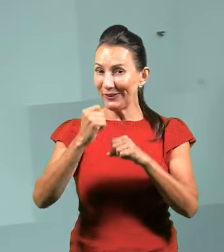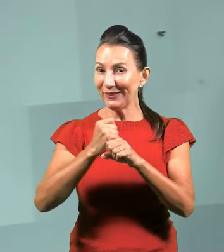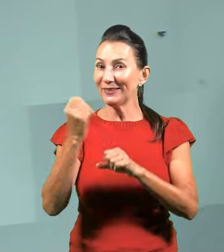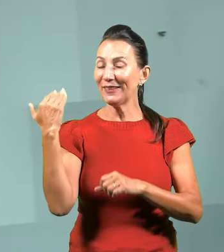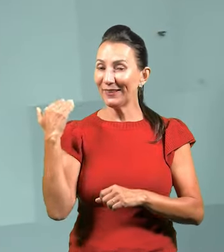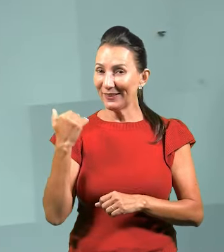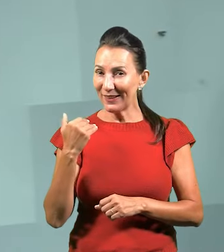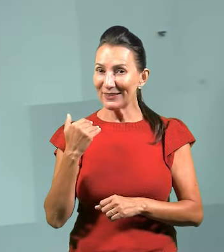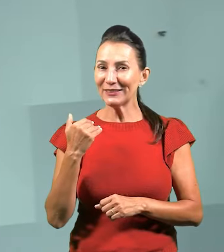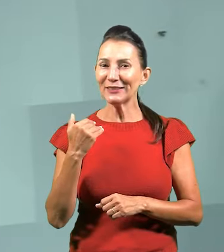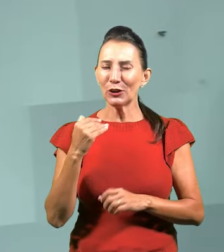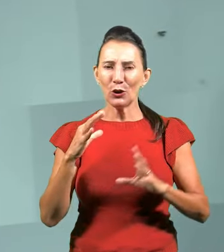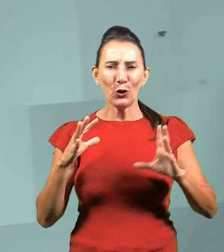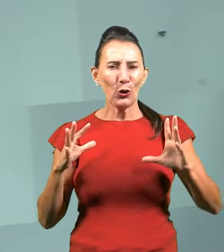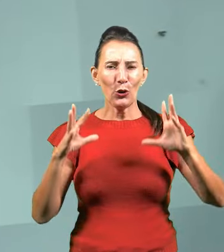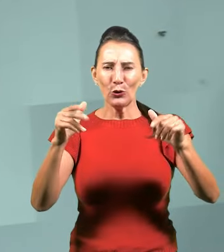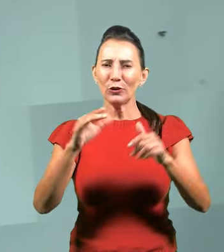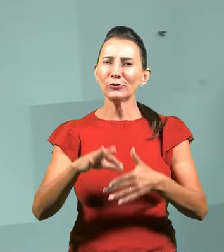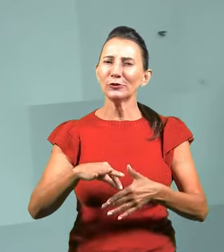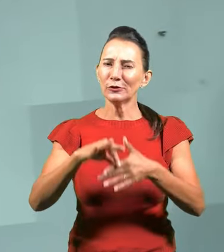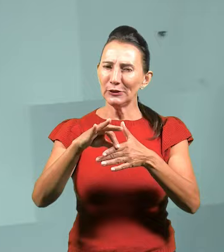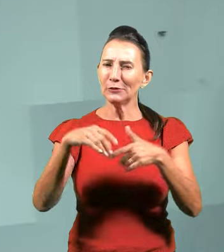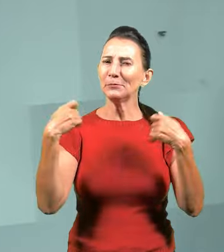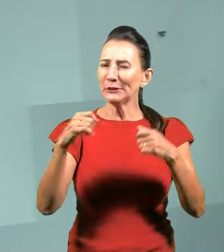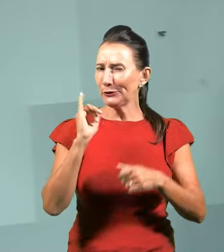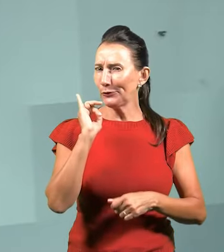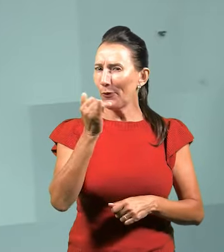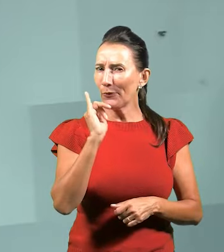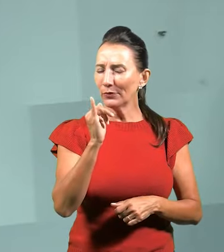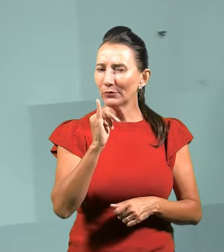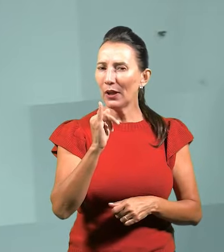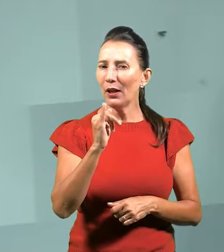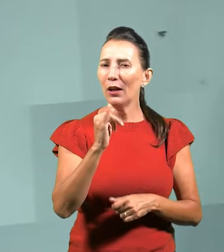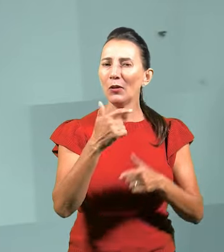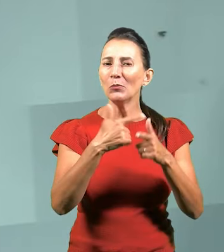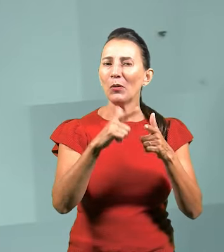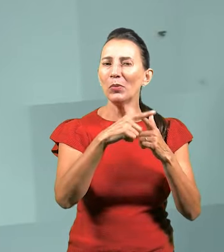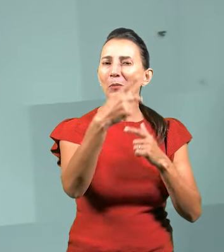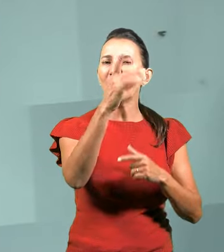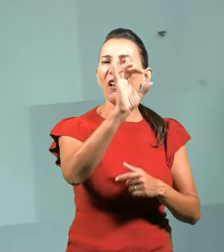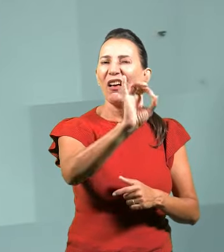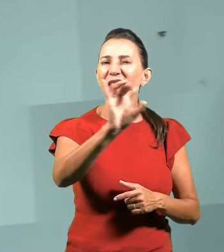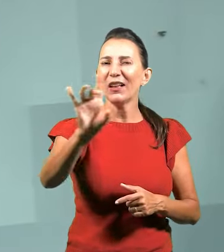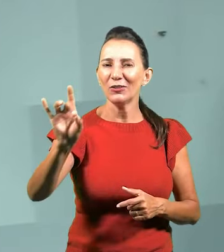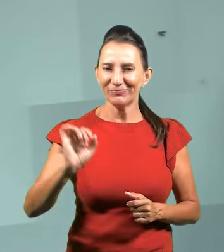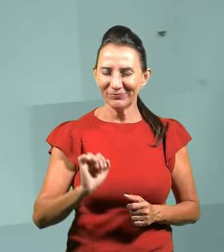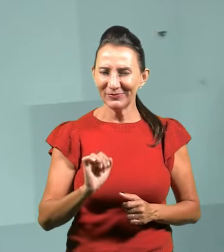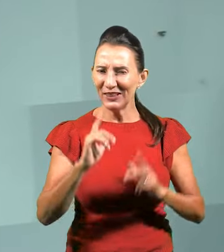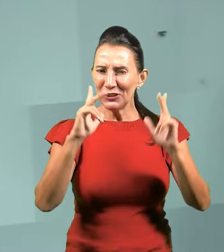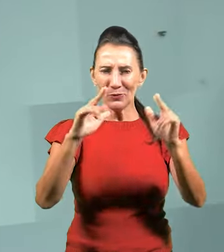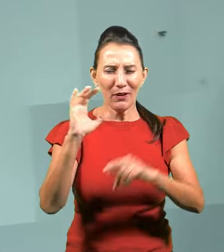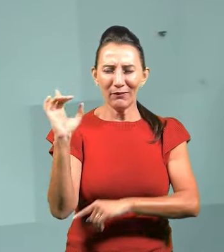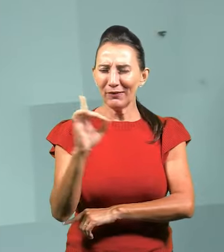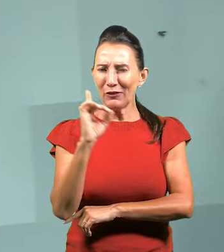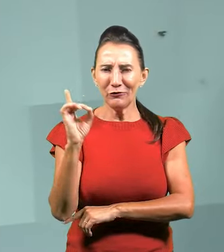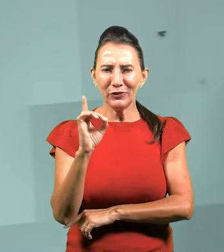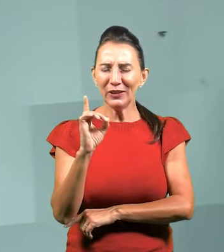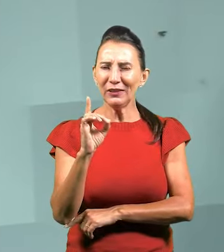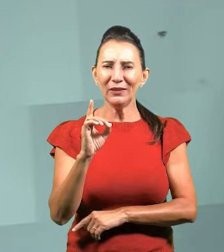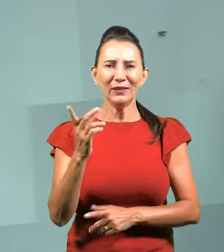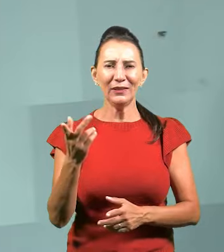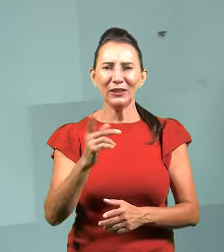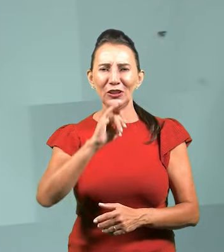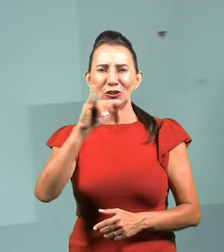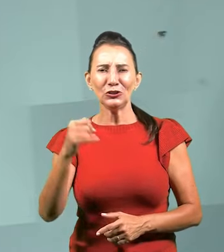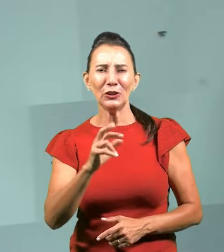há 20 anos atrás. Que todos os líderes têm que contar um dos seus problemas, como Davi,